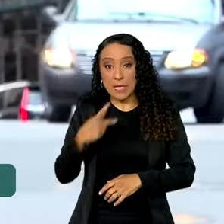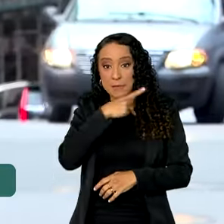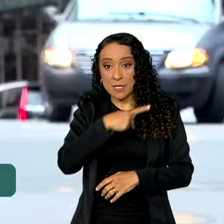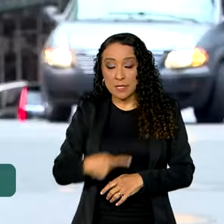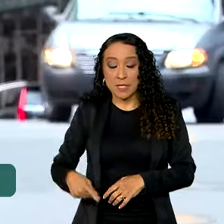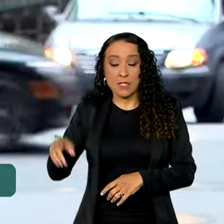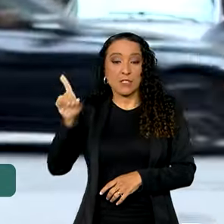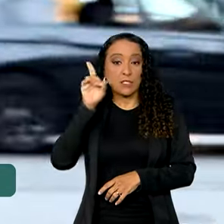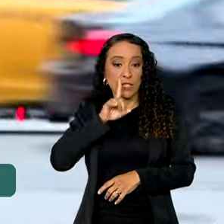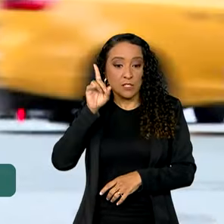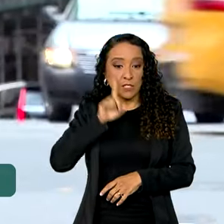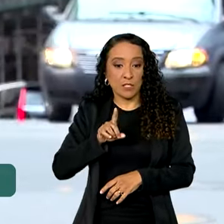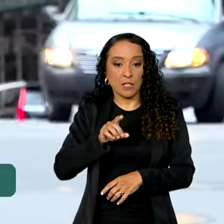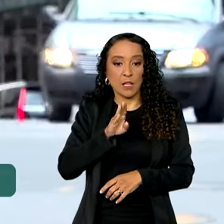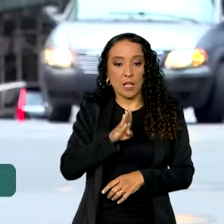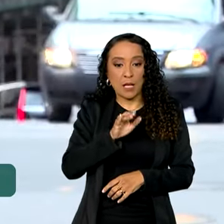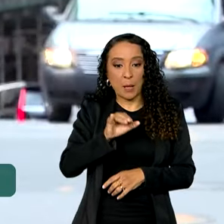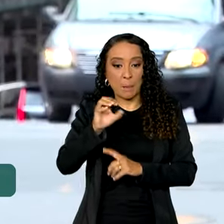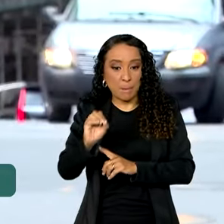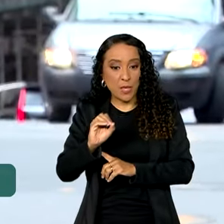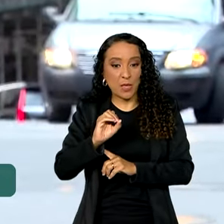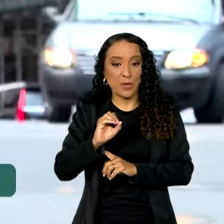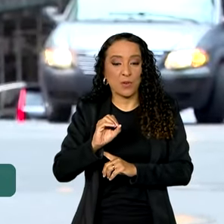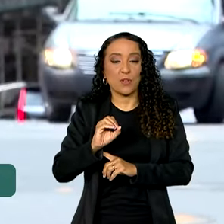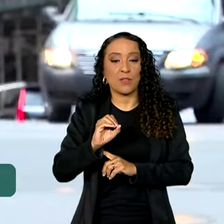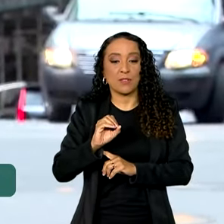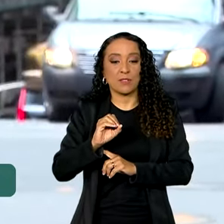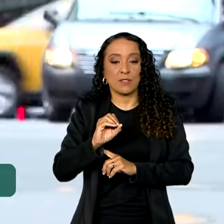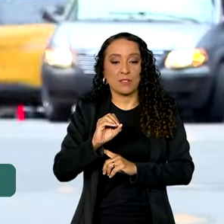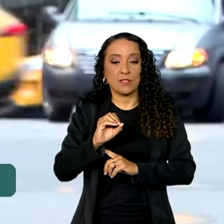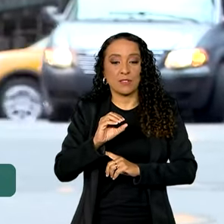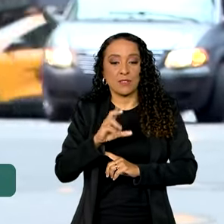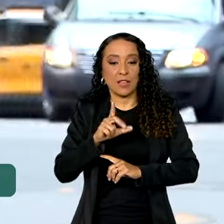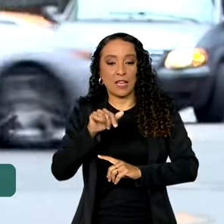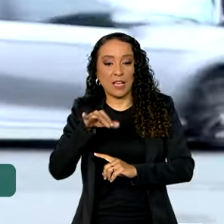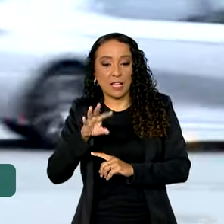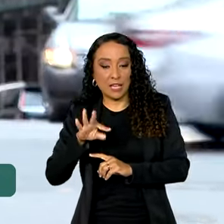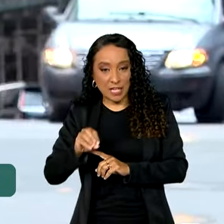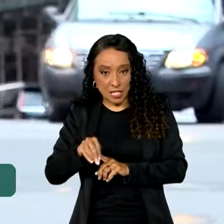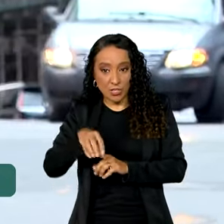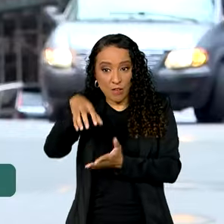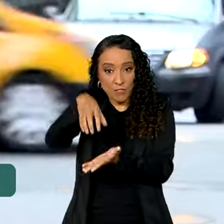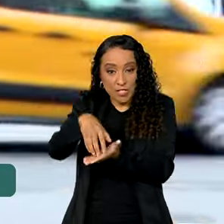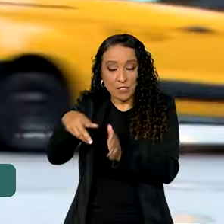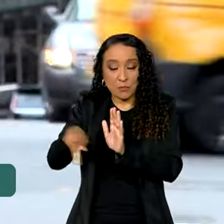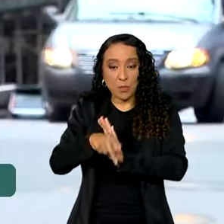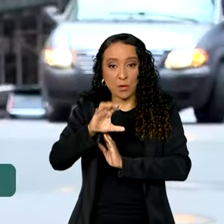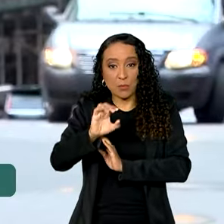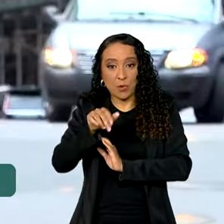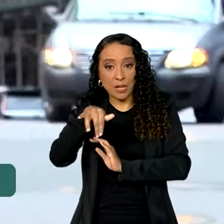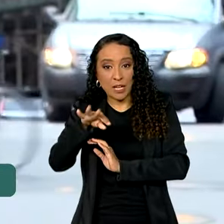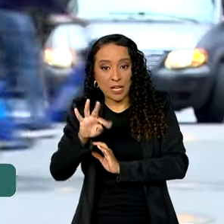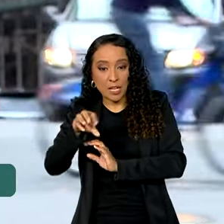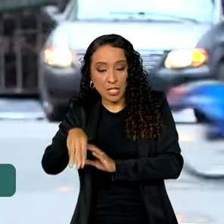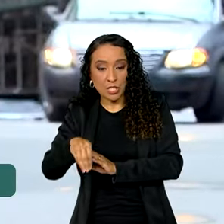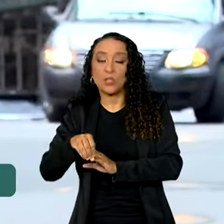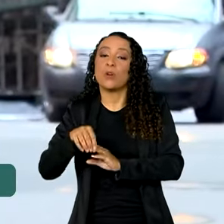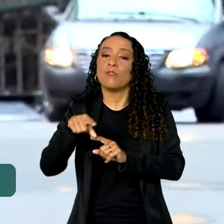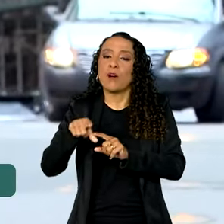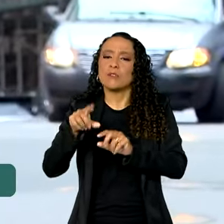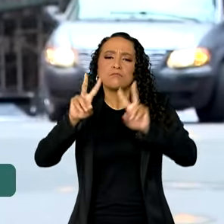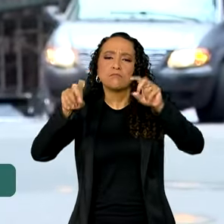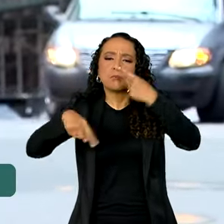dos Estados Unidos, Bill Clinton, para um evento na Fundação Clinton. Esse evento vai discutir mudanças